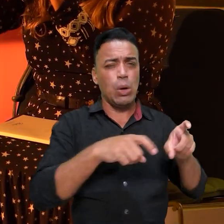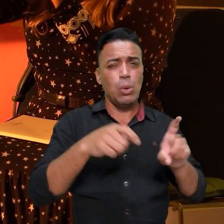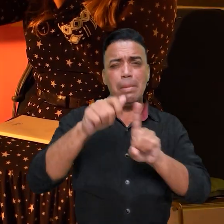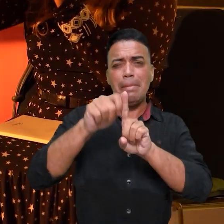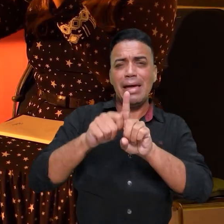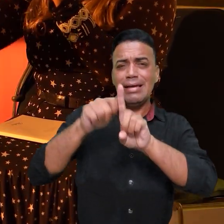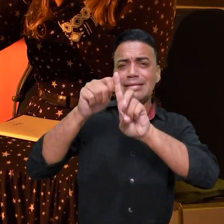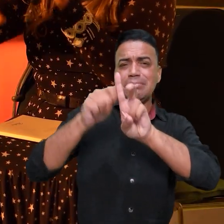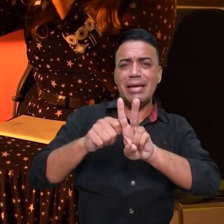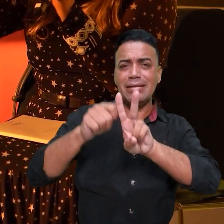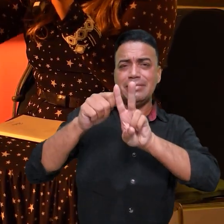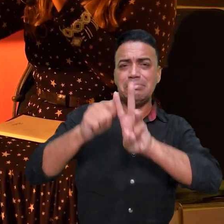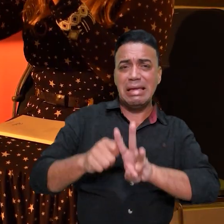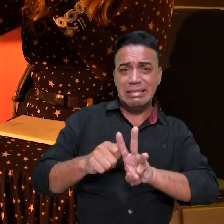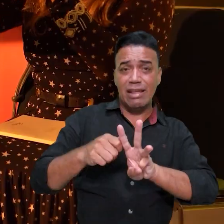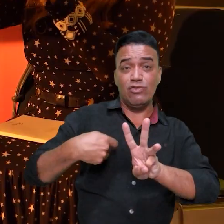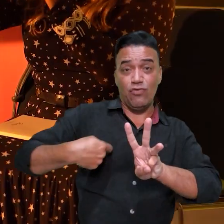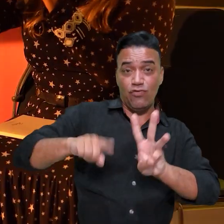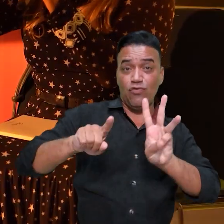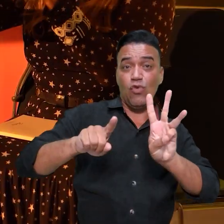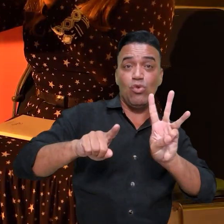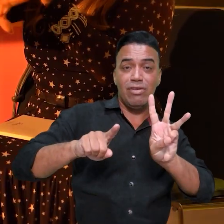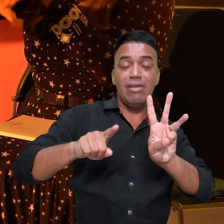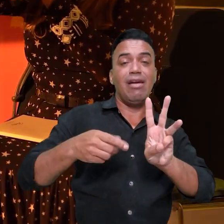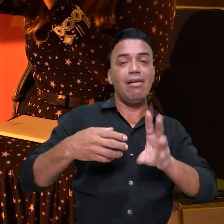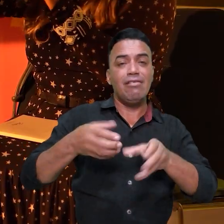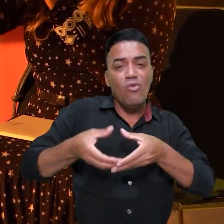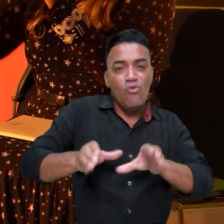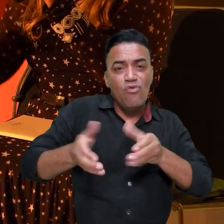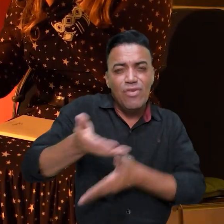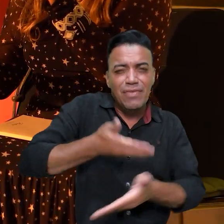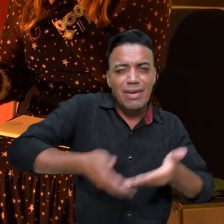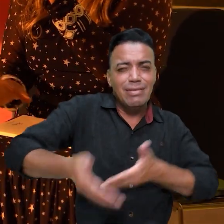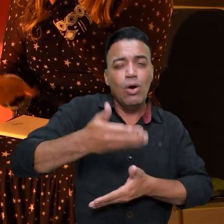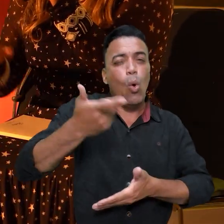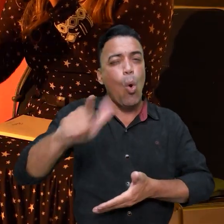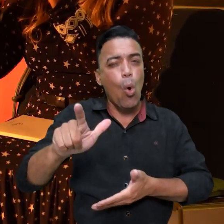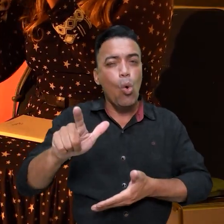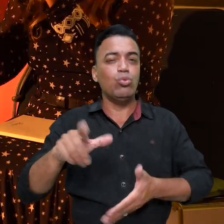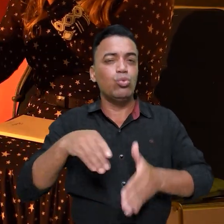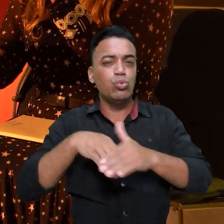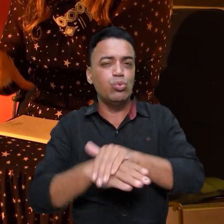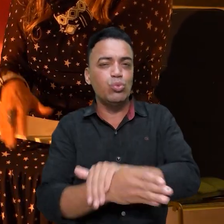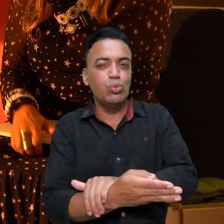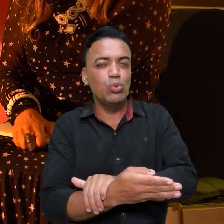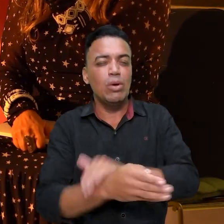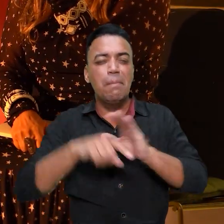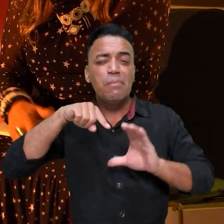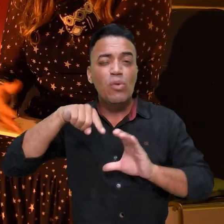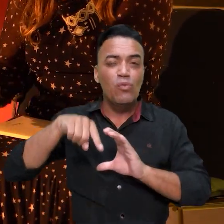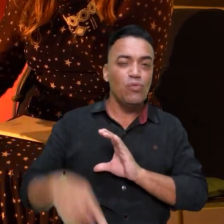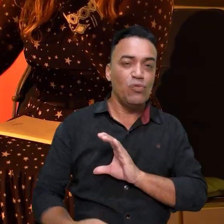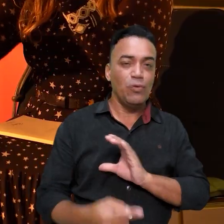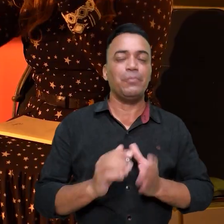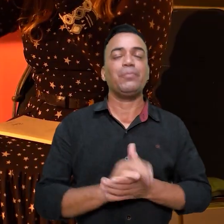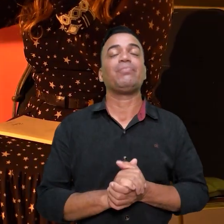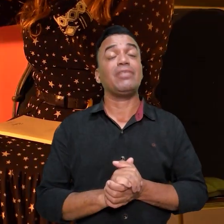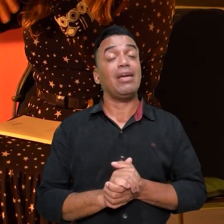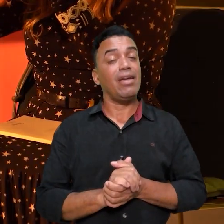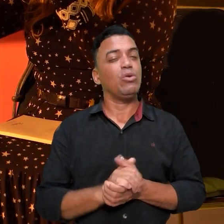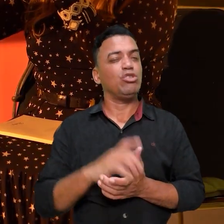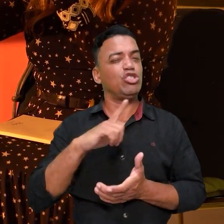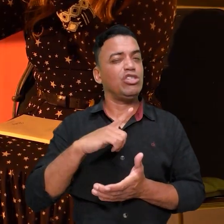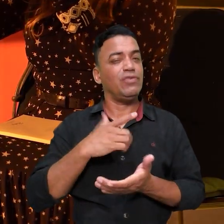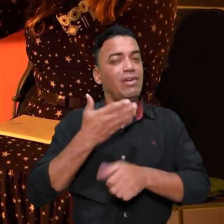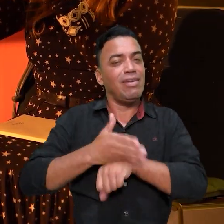meses naquele lugar, assim, vivenciando uma outra realidade muito profundamente, eu tive até